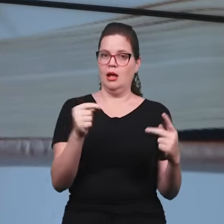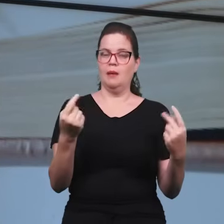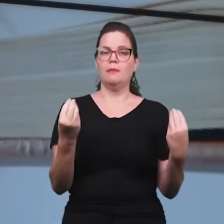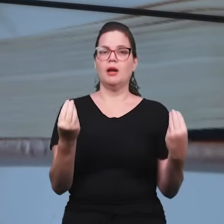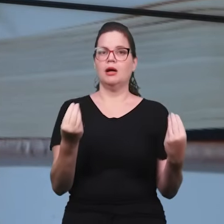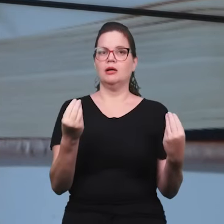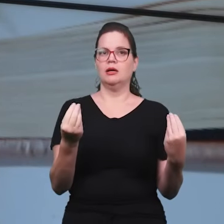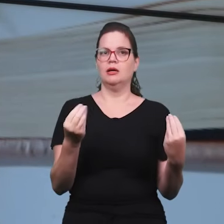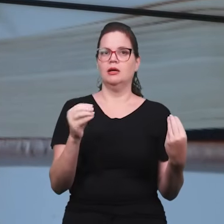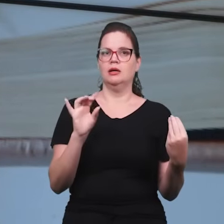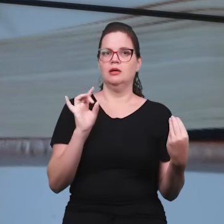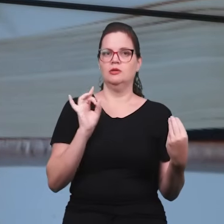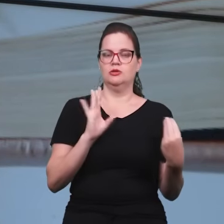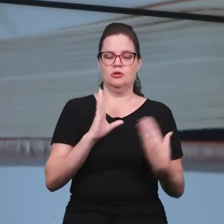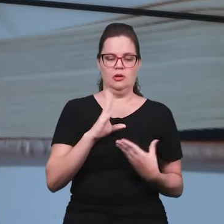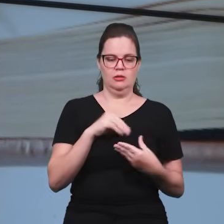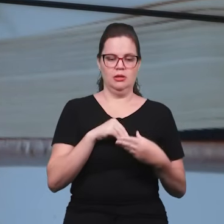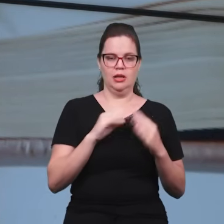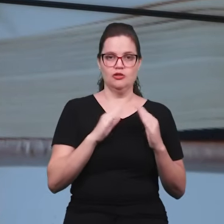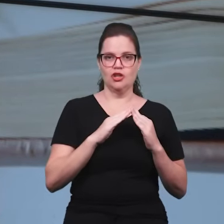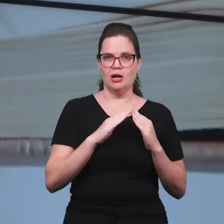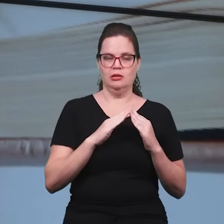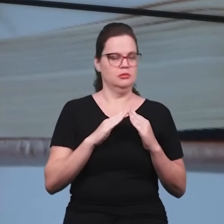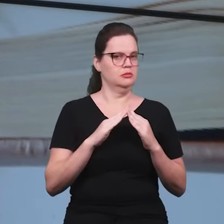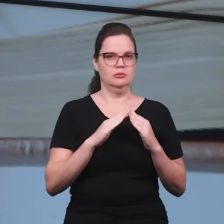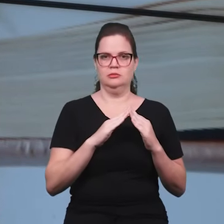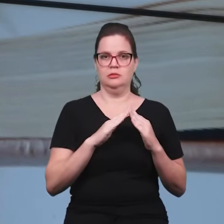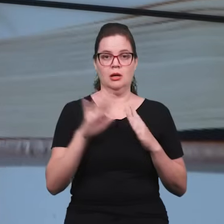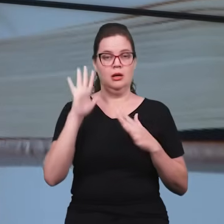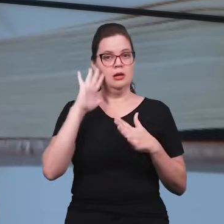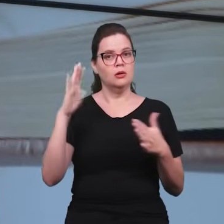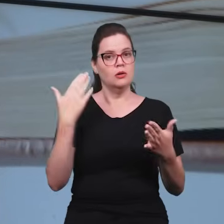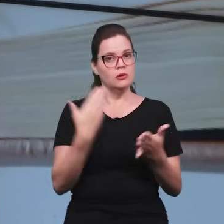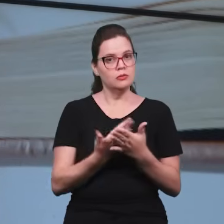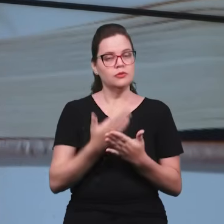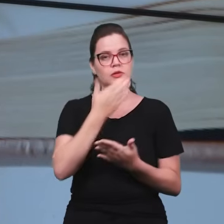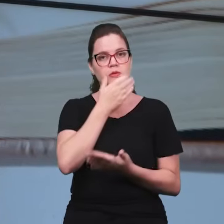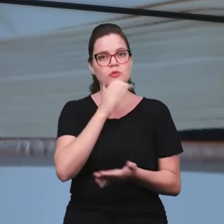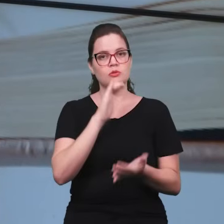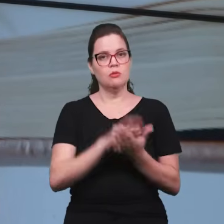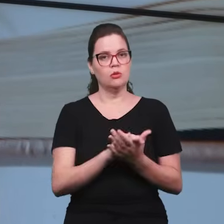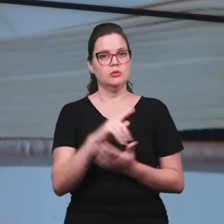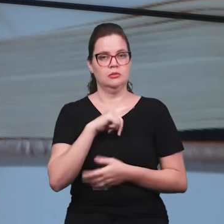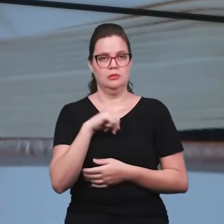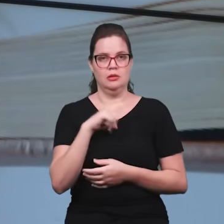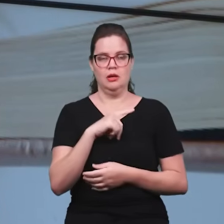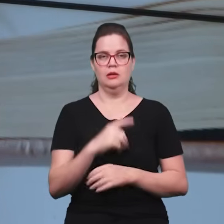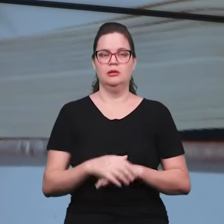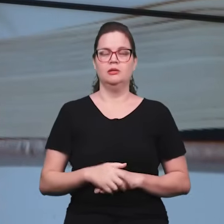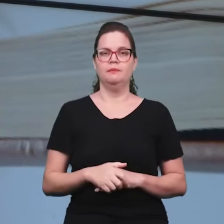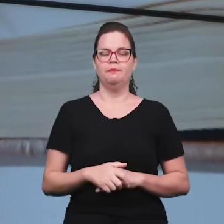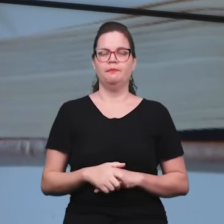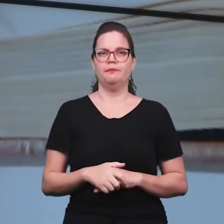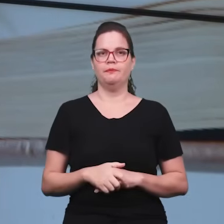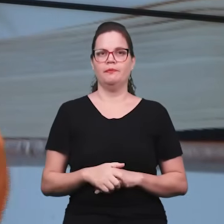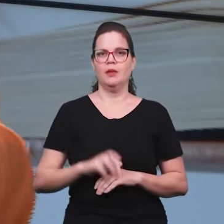expostas apenas dentro de casa. Essa confiança que o marido tem nela não